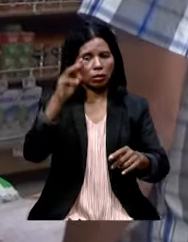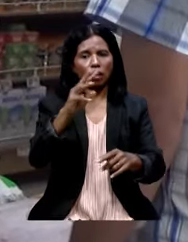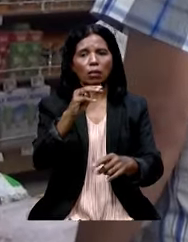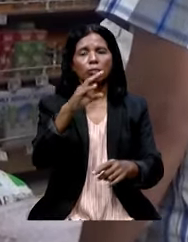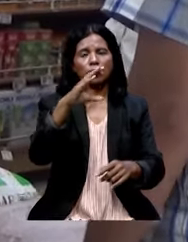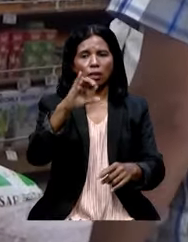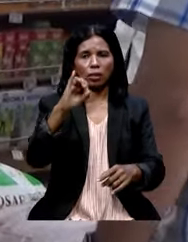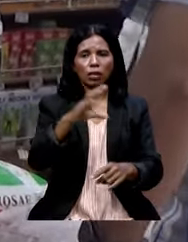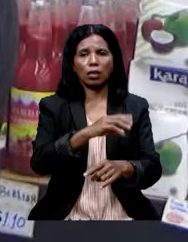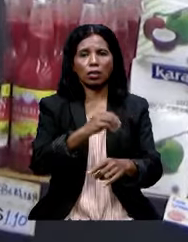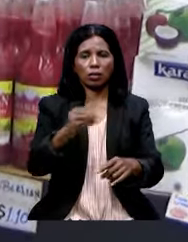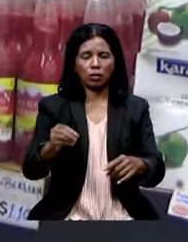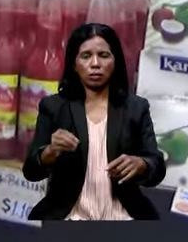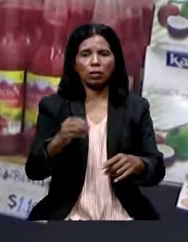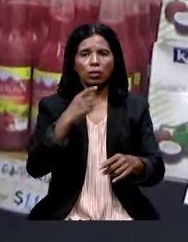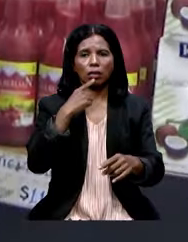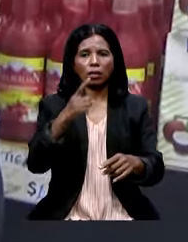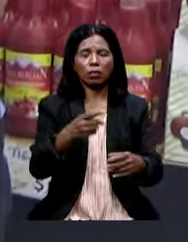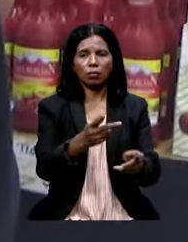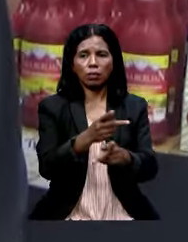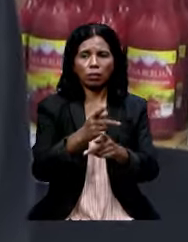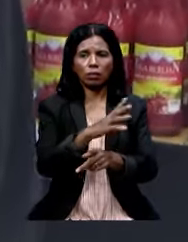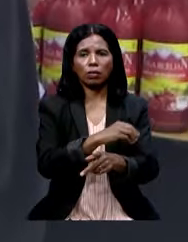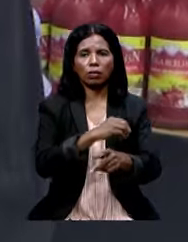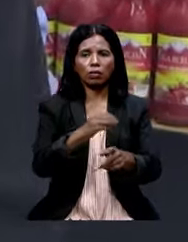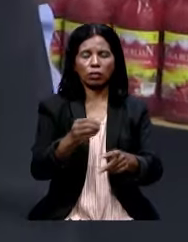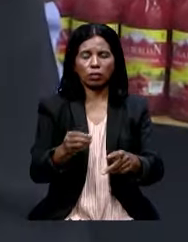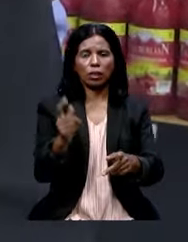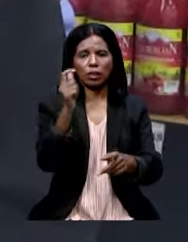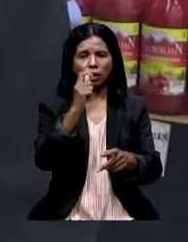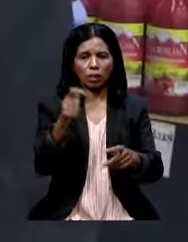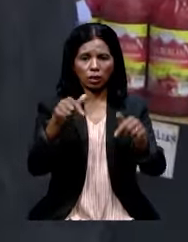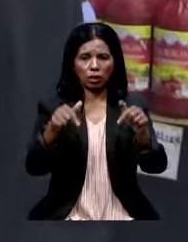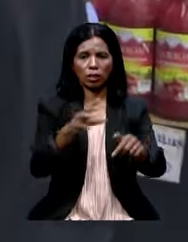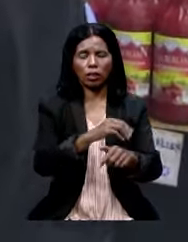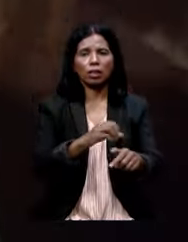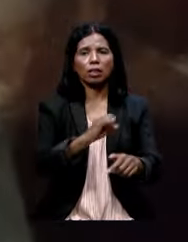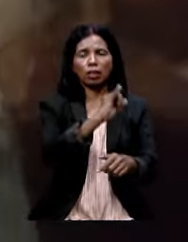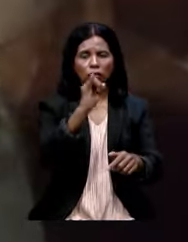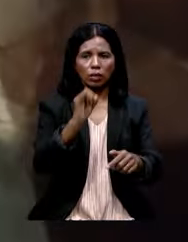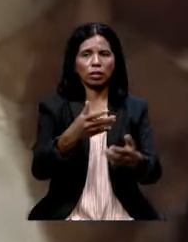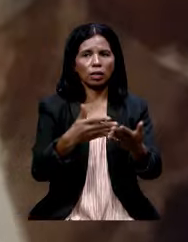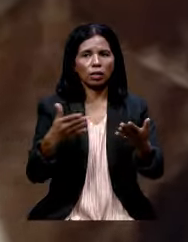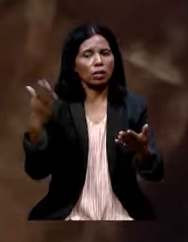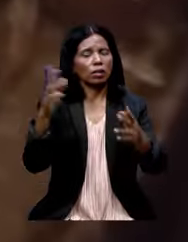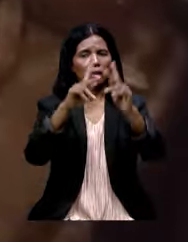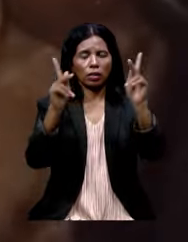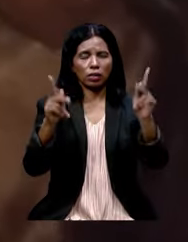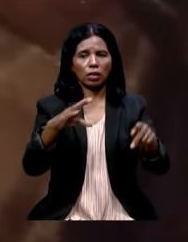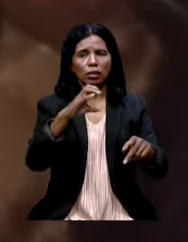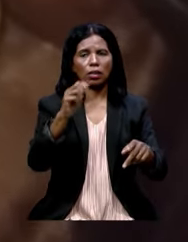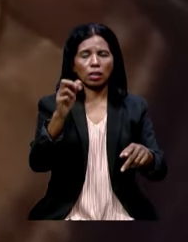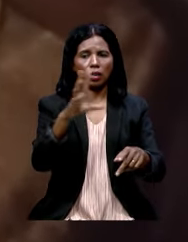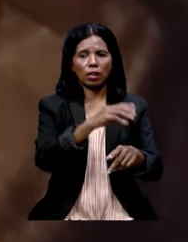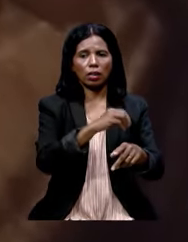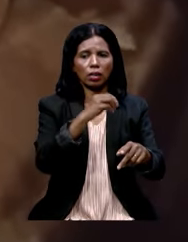Indústria, Direção Regulação, Comércio e Proteção ba Consumidores Terça, né? Identifica Sambalo e Loza Seara Panteclapa